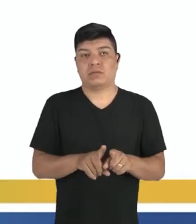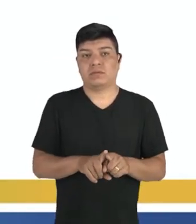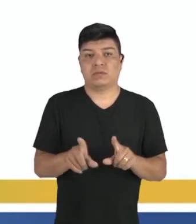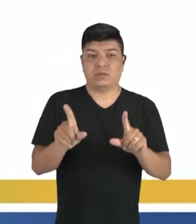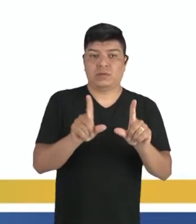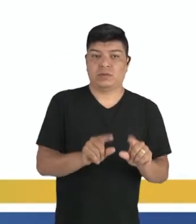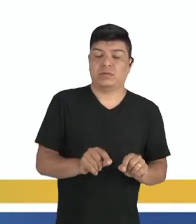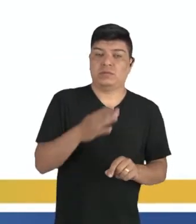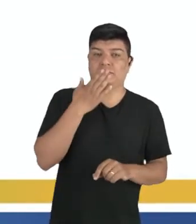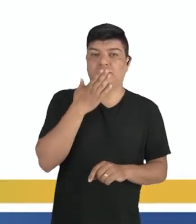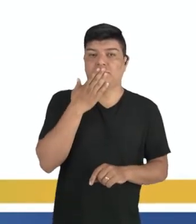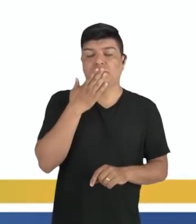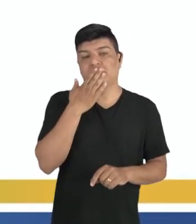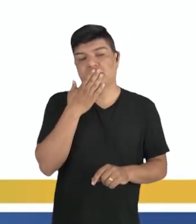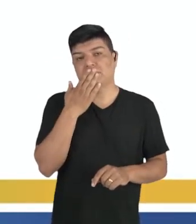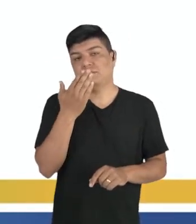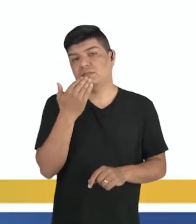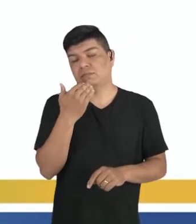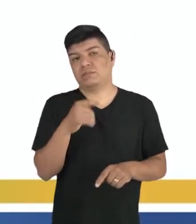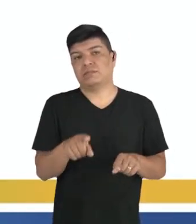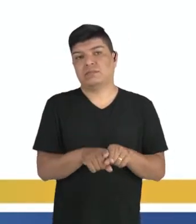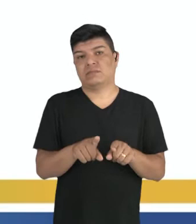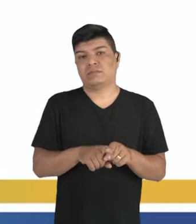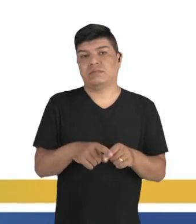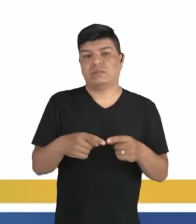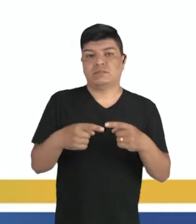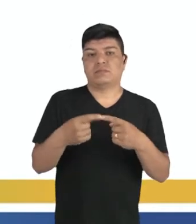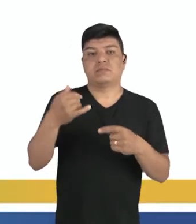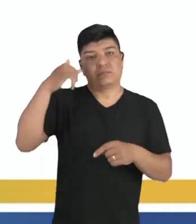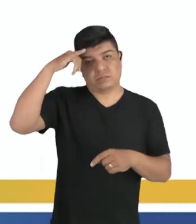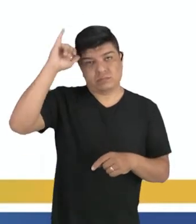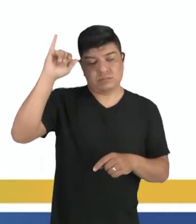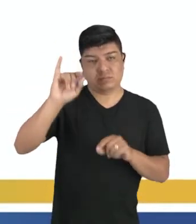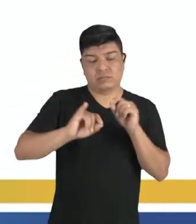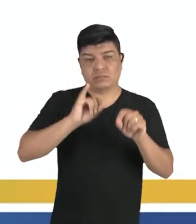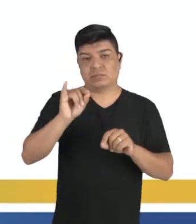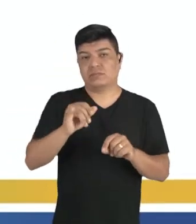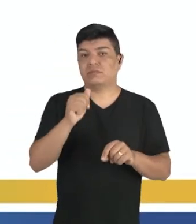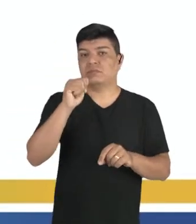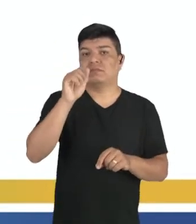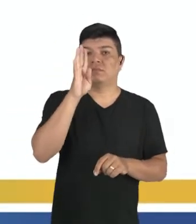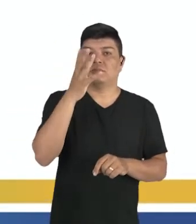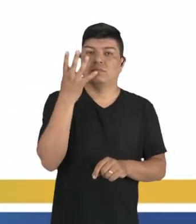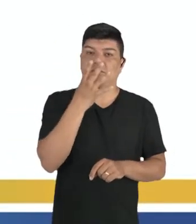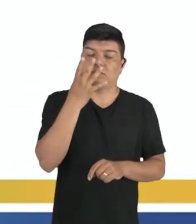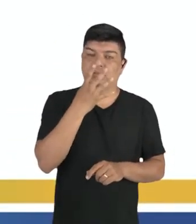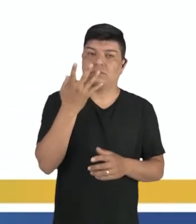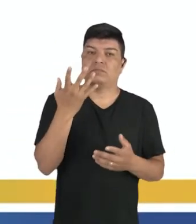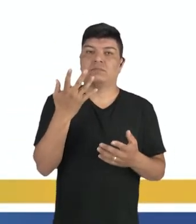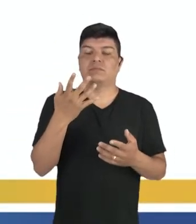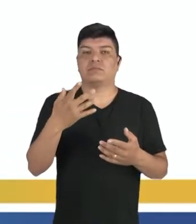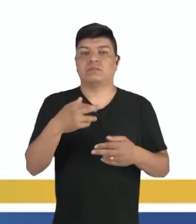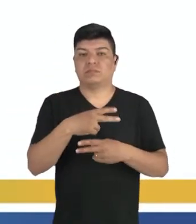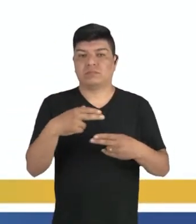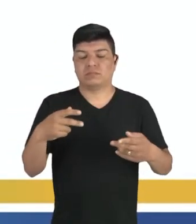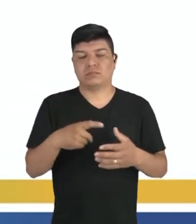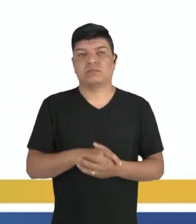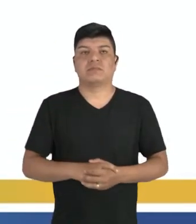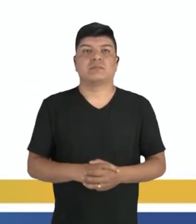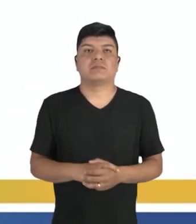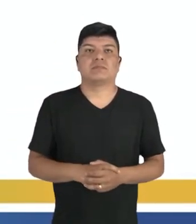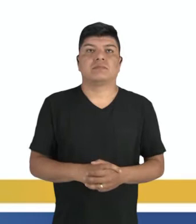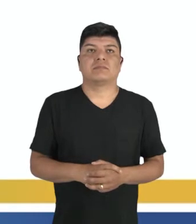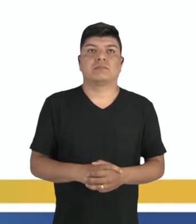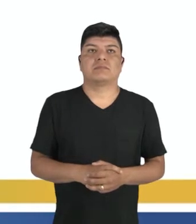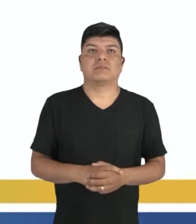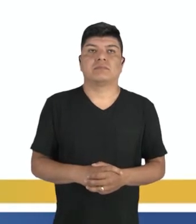de açúcar nos alimentos e evitar o consumo de bebidas alcoólicas, né, que é de alta caloria, tá? E aí temos um